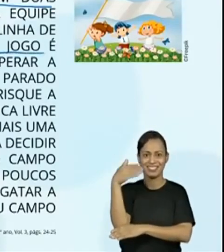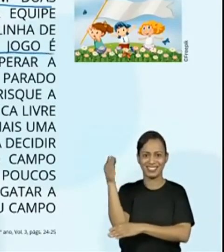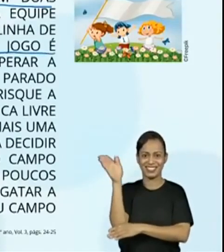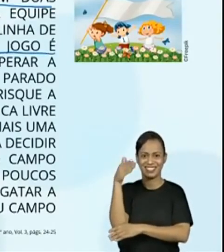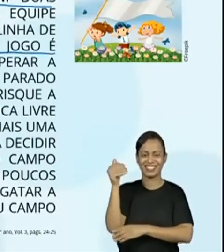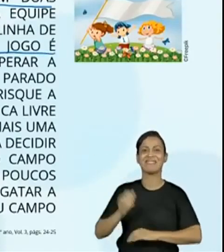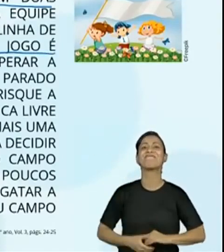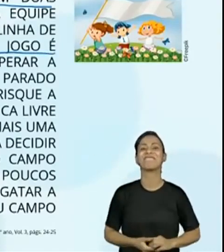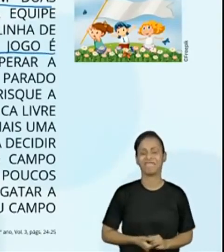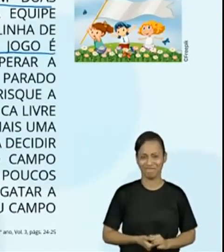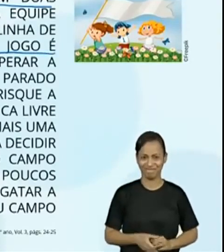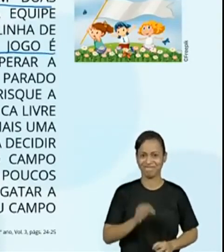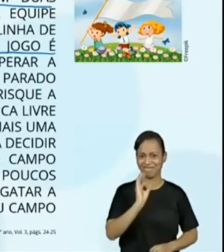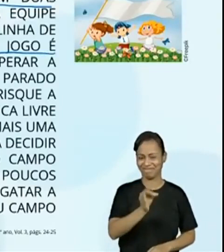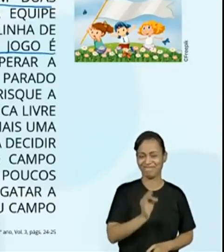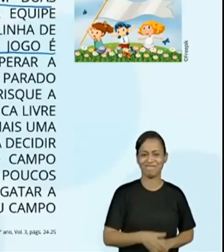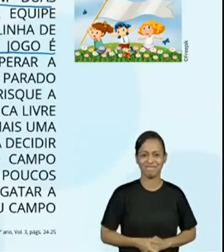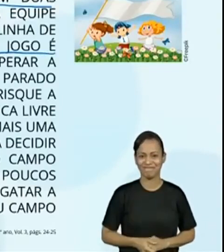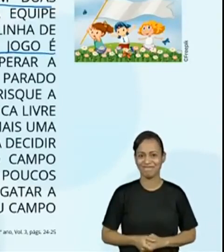do jogo é...